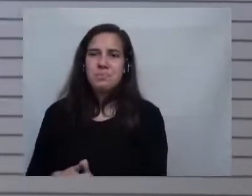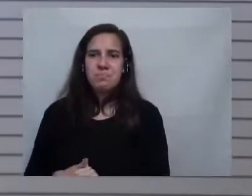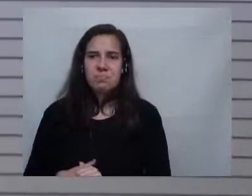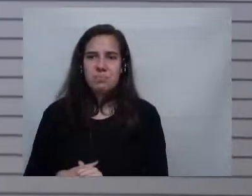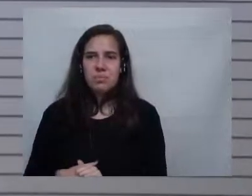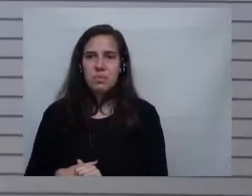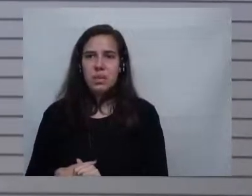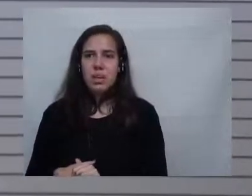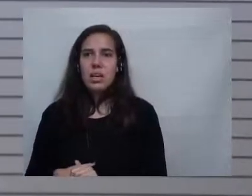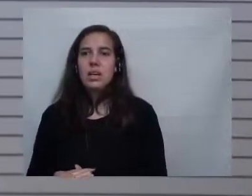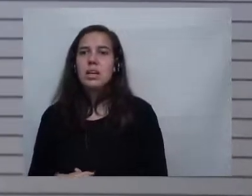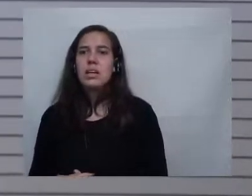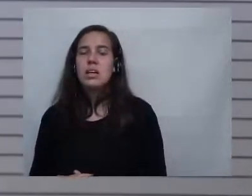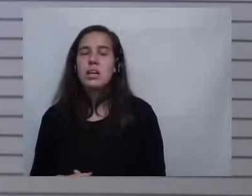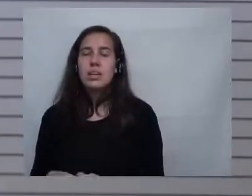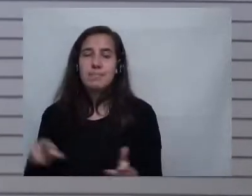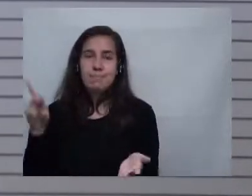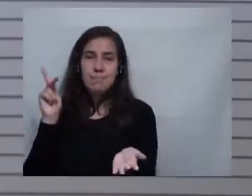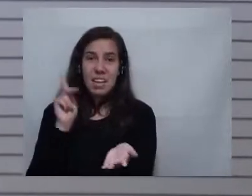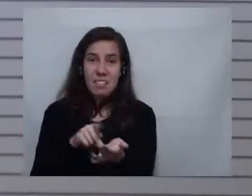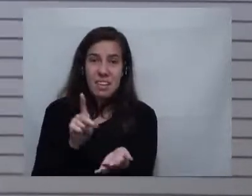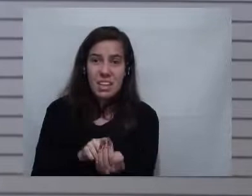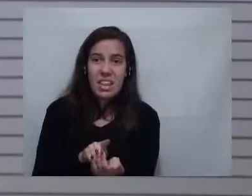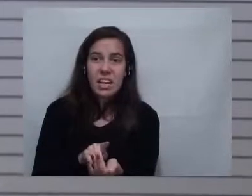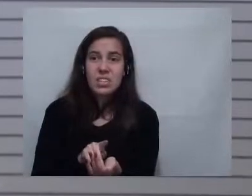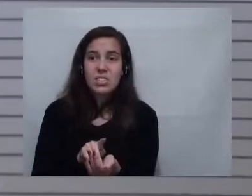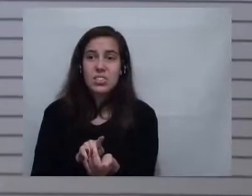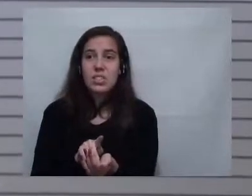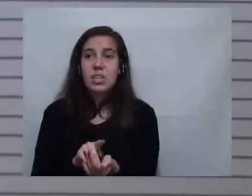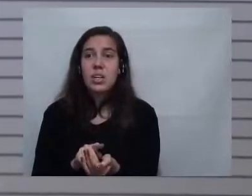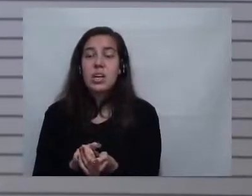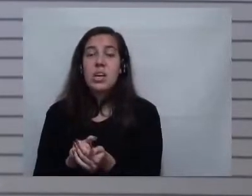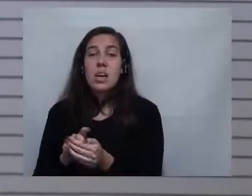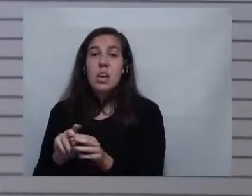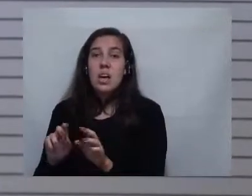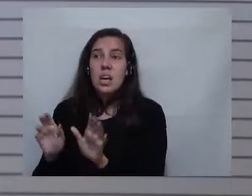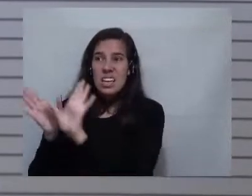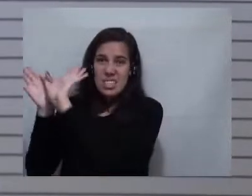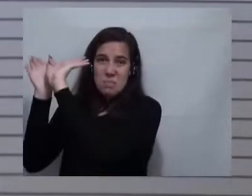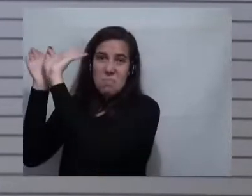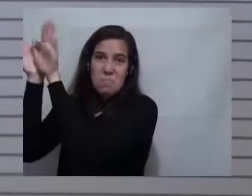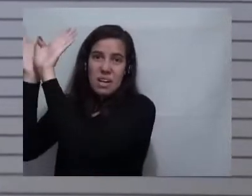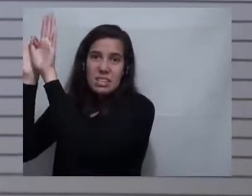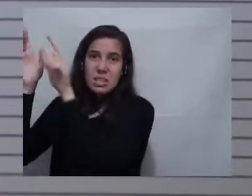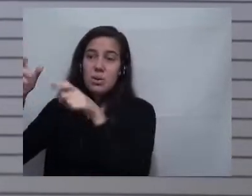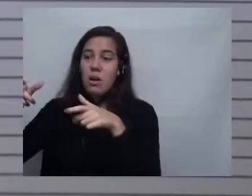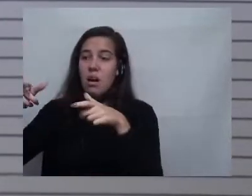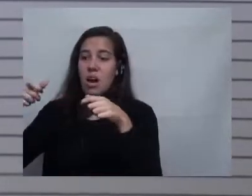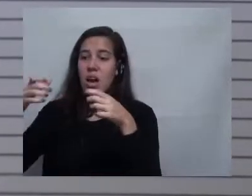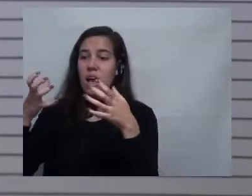urubu tava na verdade querendo o ninho dos passarinhos